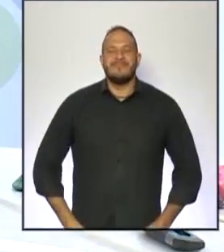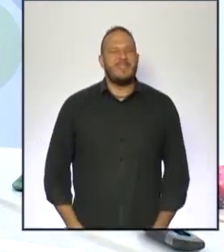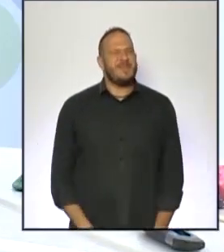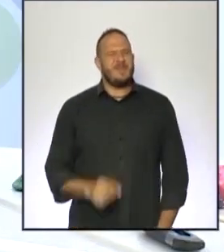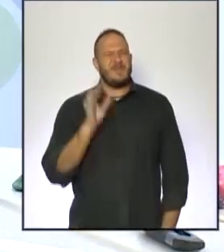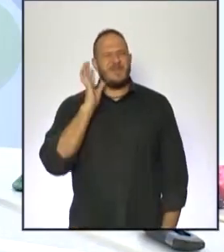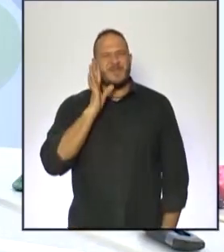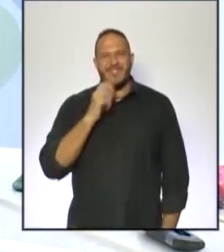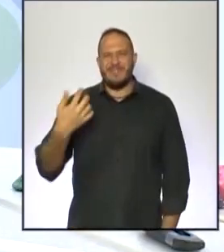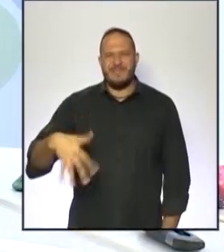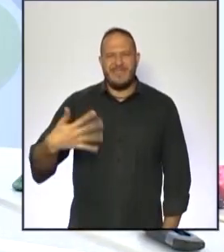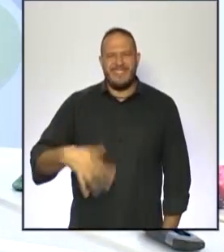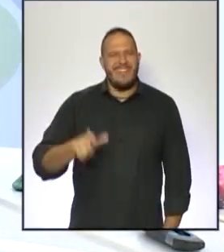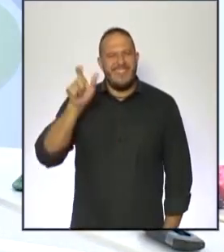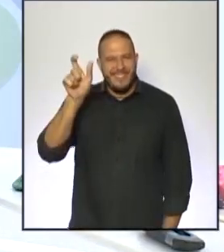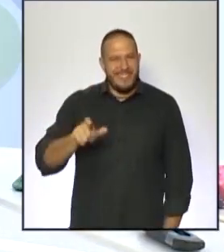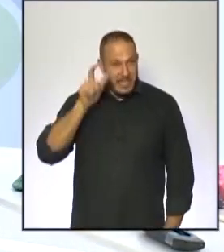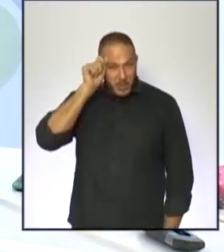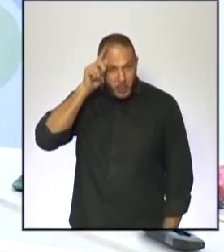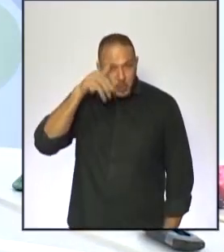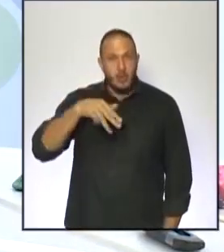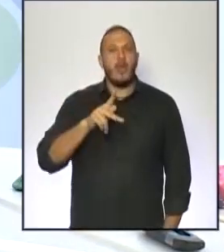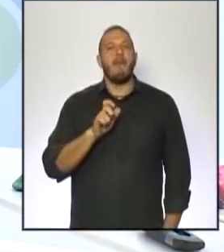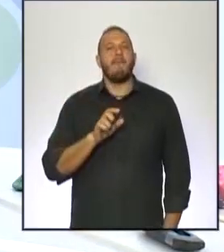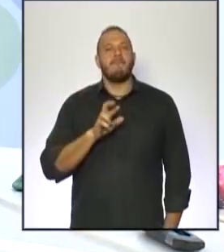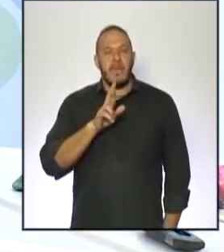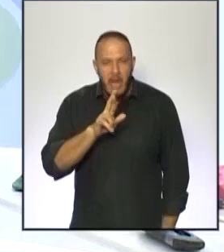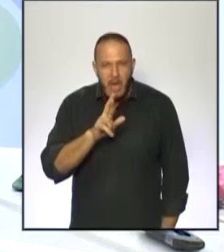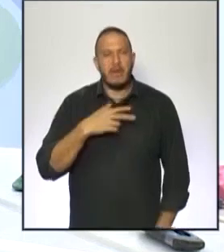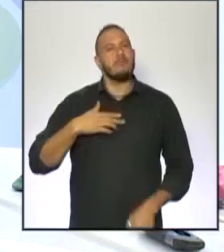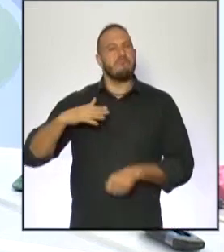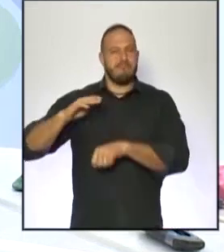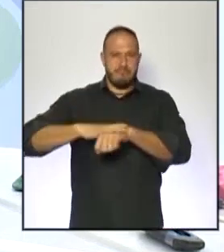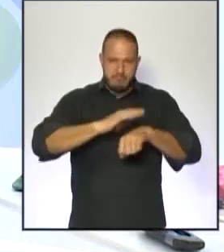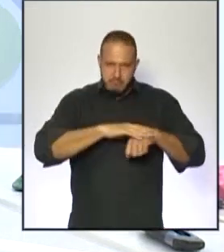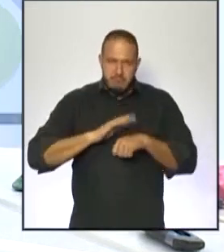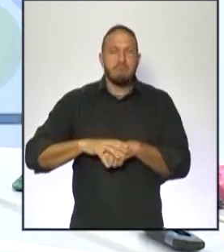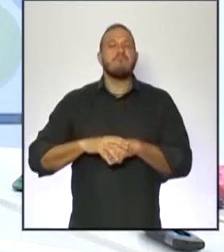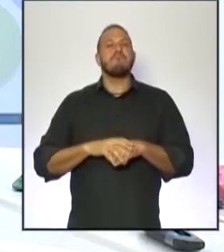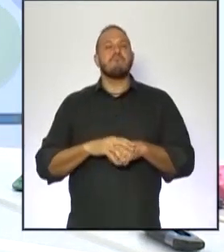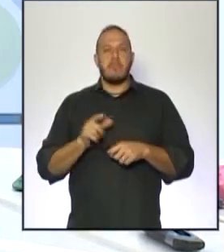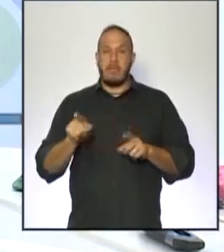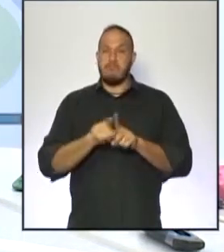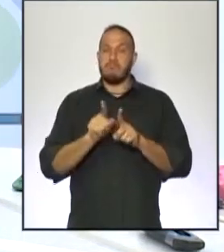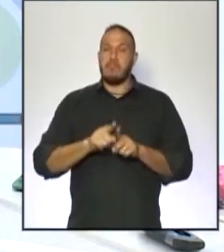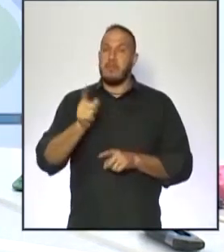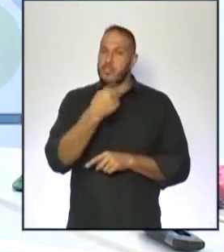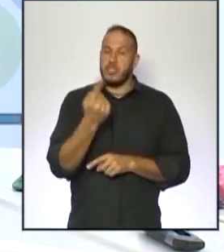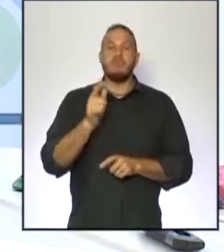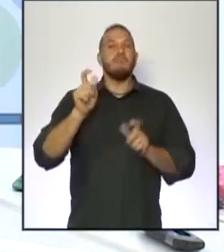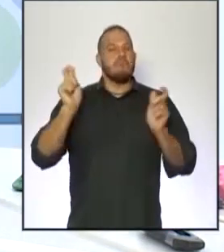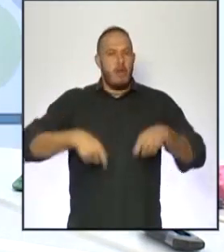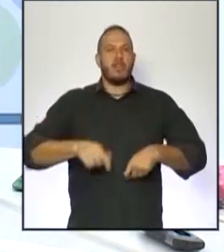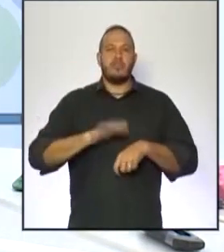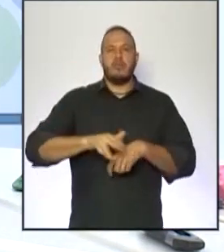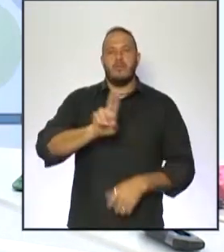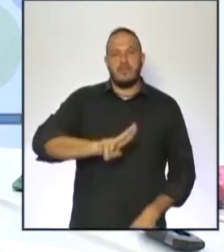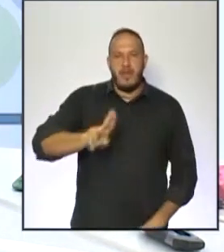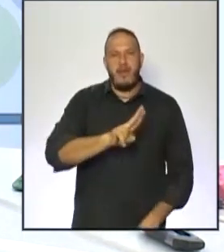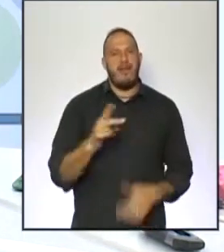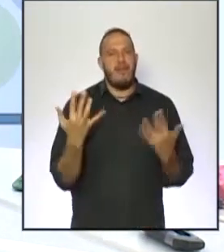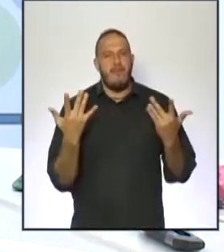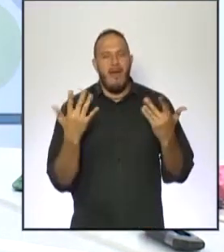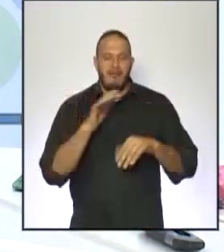Muito bacana, né? A cultura maker é a cultura do fazer. Justamente nós podemos utilizar as nossas mãos para